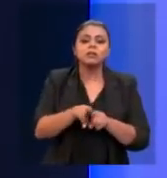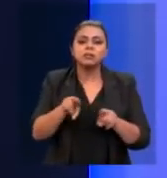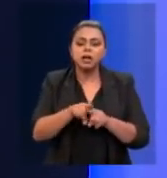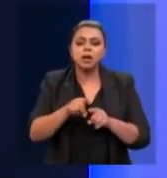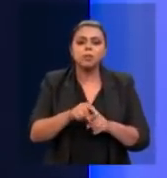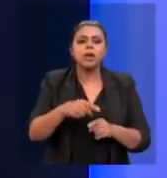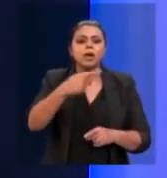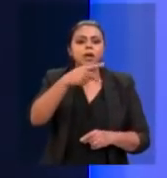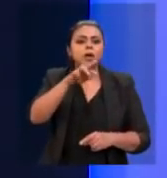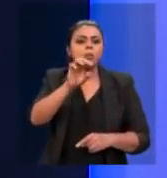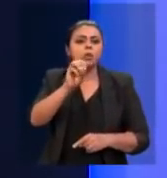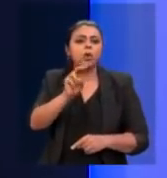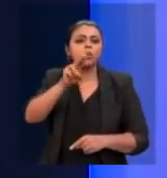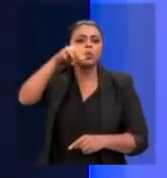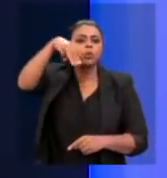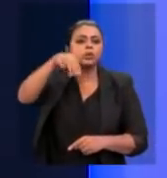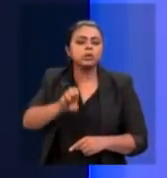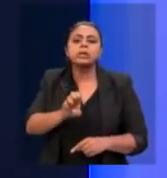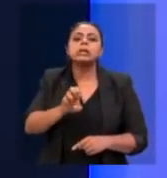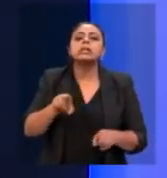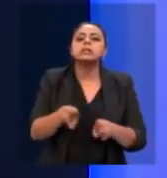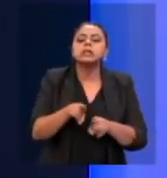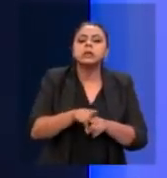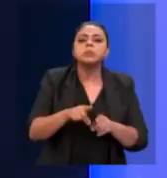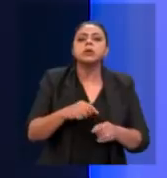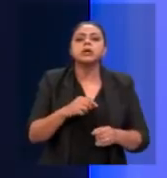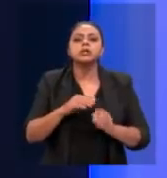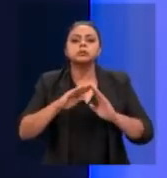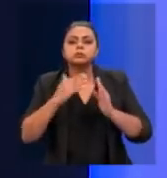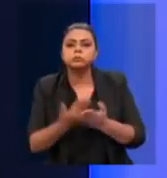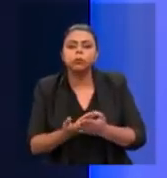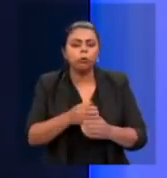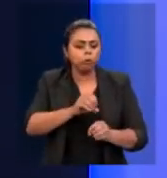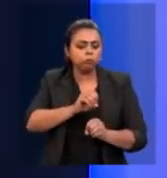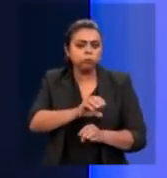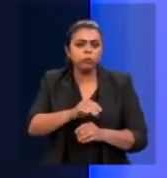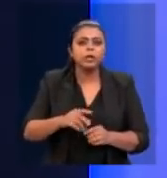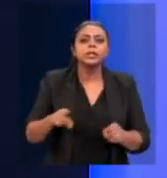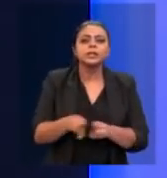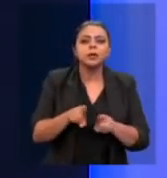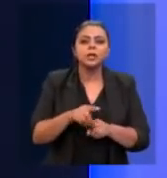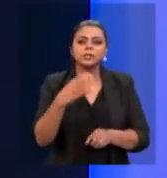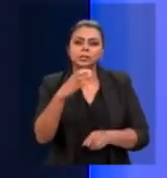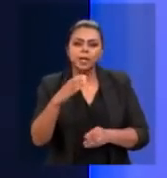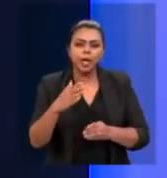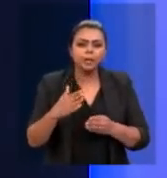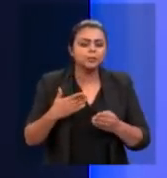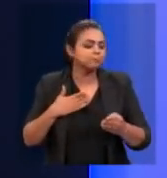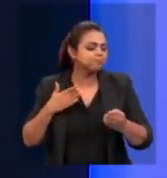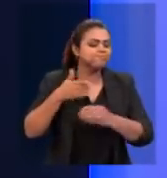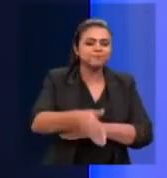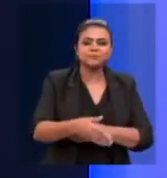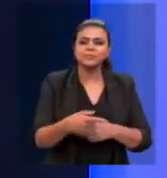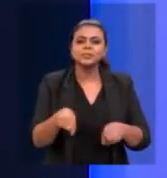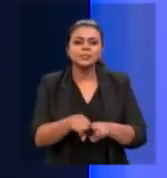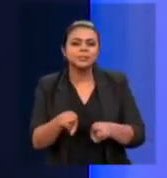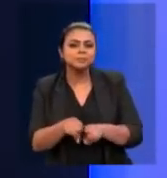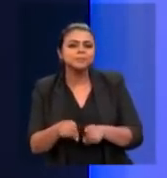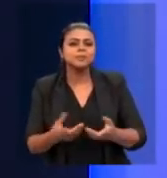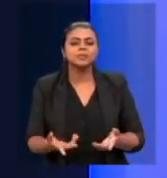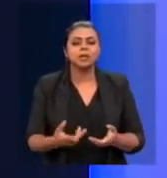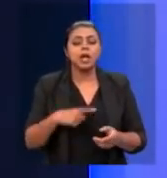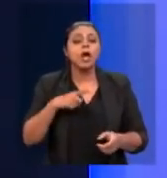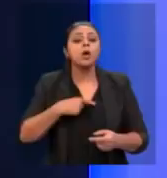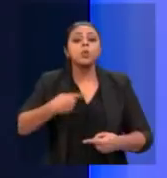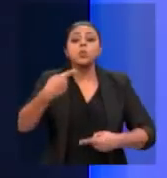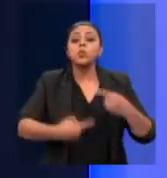prouni tivemos avanços do caminhos da escola ciência sem fronteiras que já foi no governo da dilma mas foi uma política de